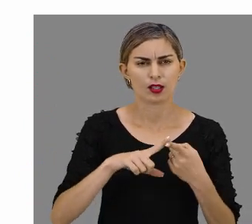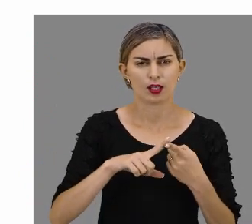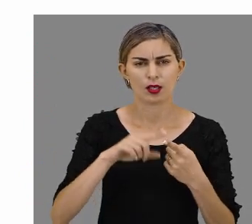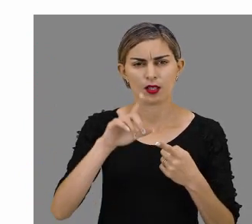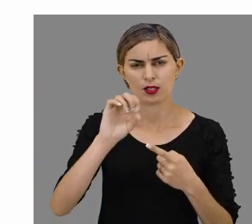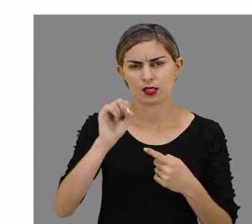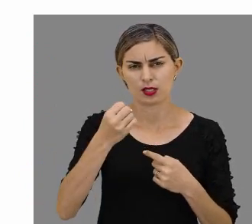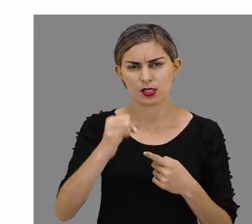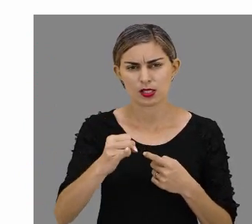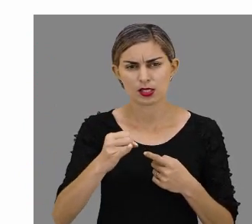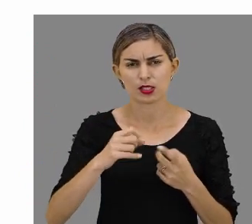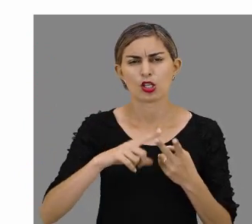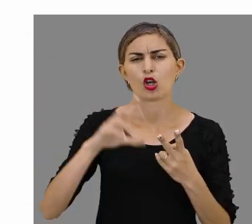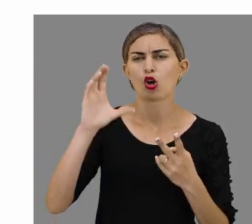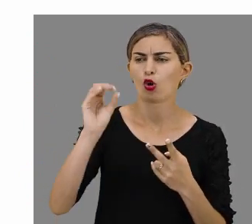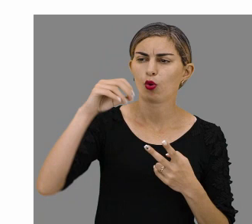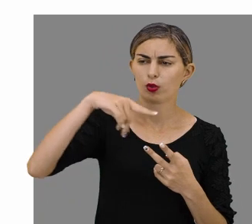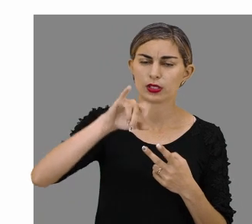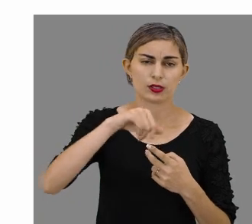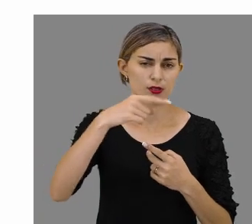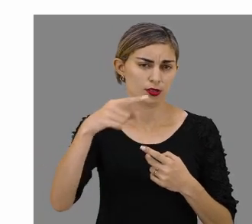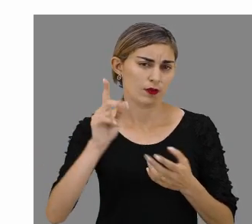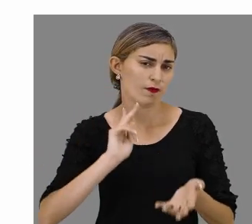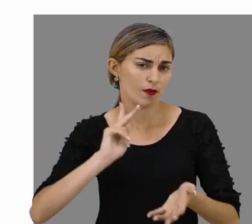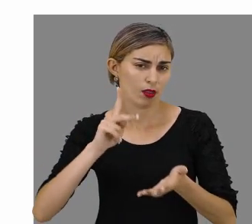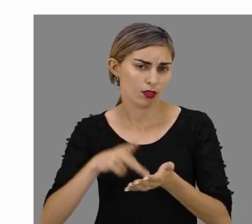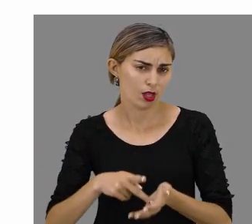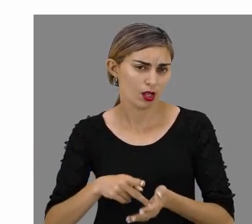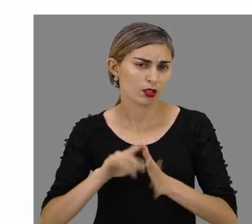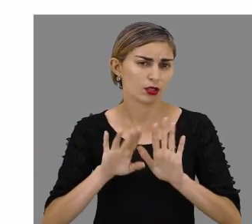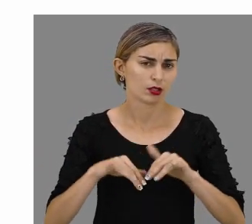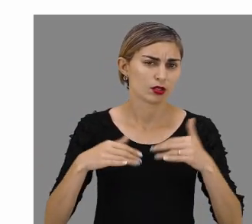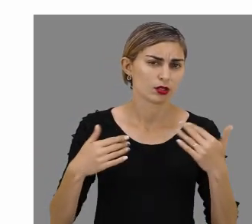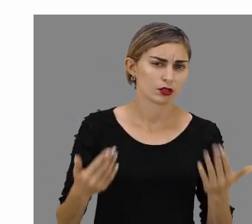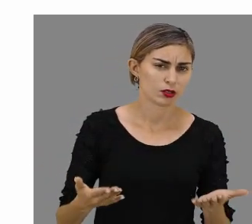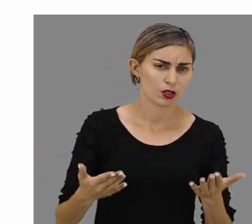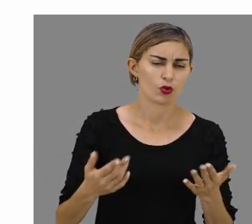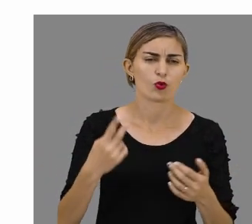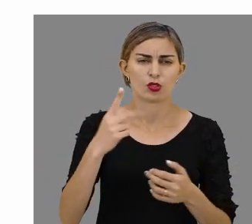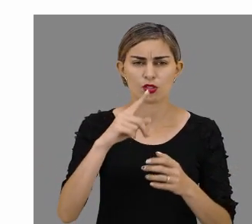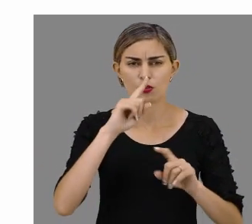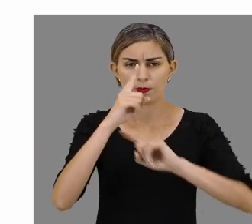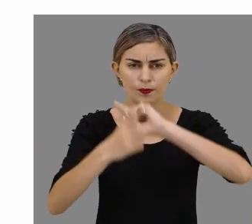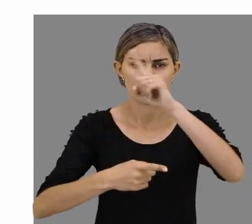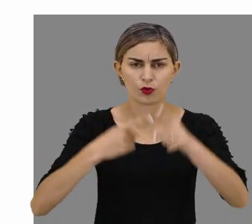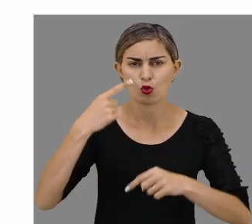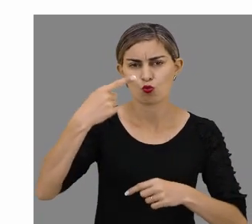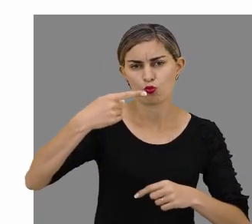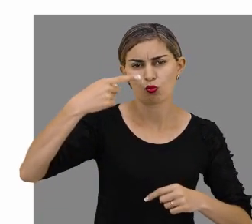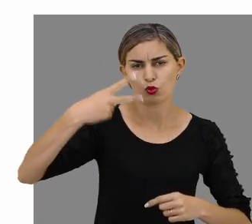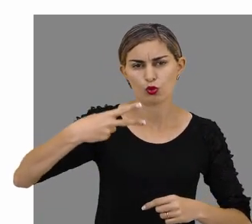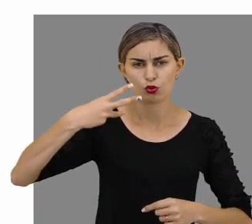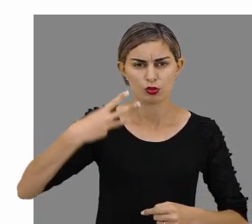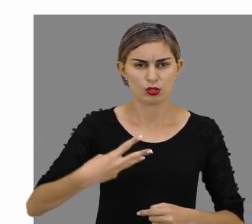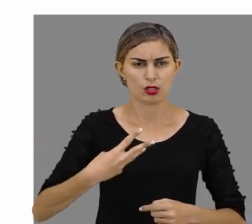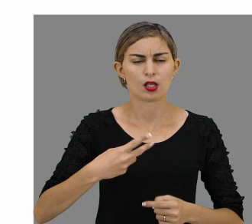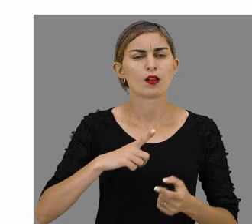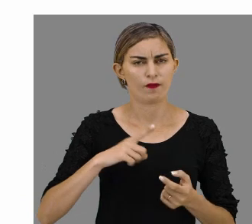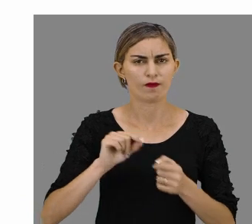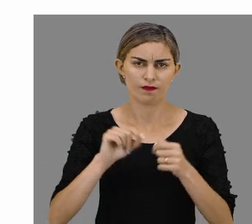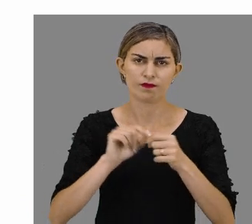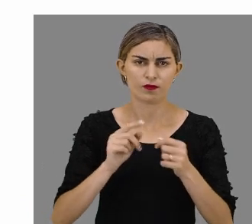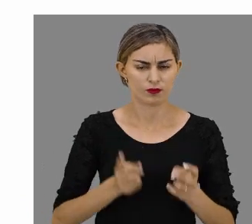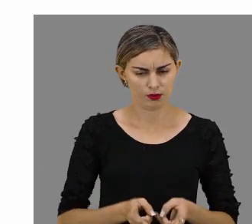condicional. Se essa condição for verdadeira, então esse comando 1, 2 e 3